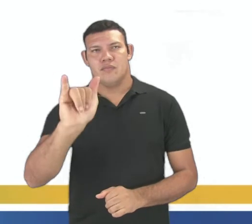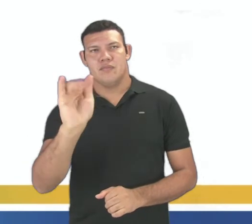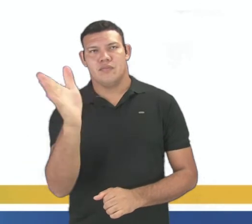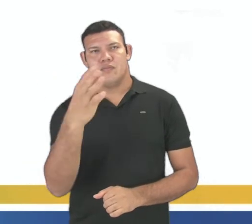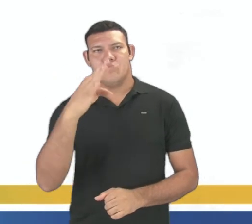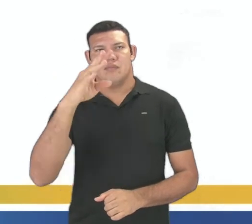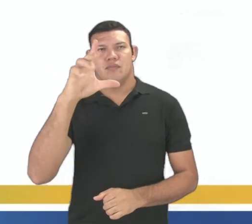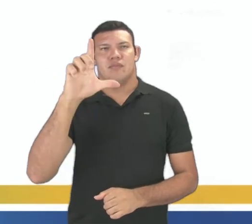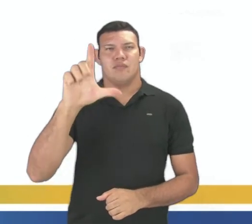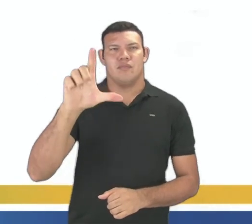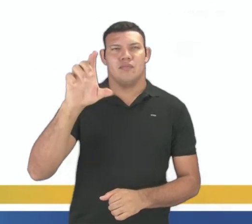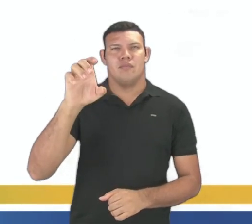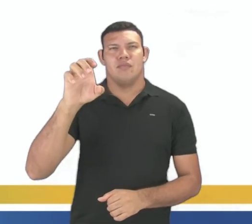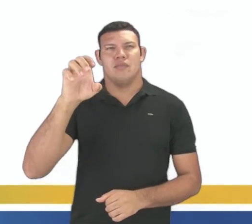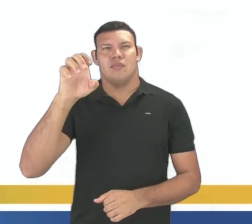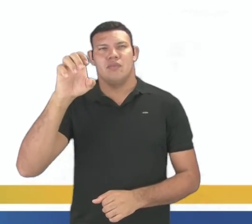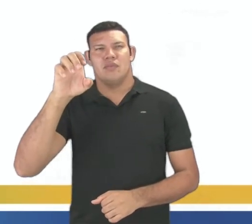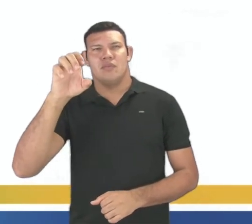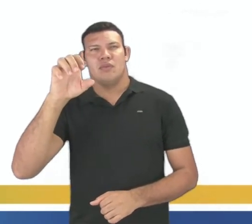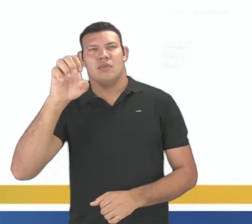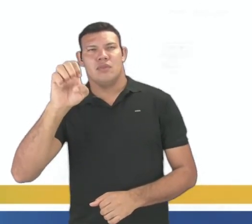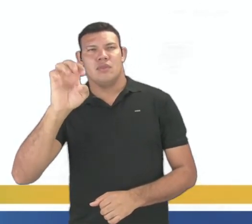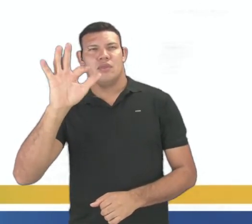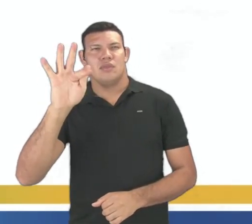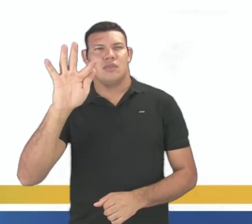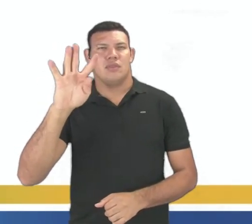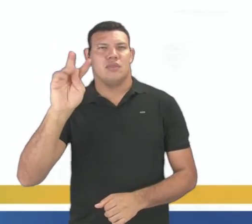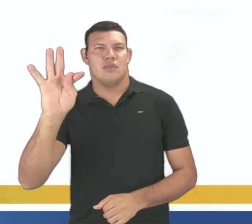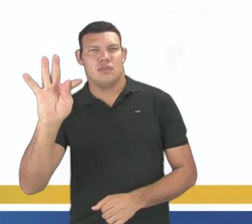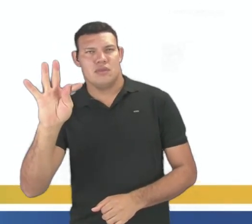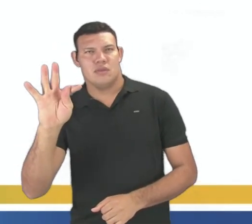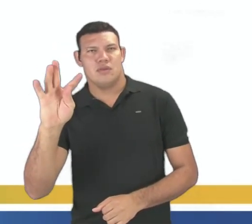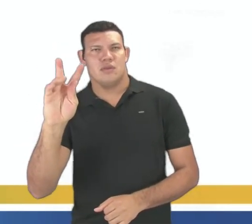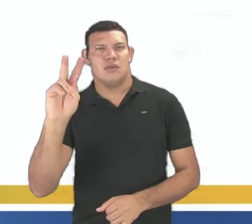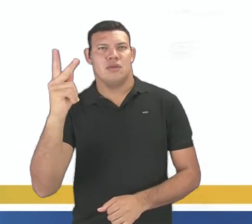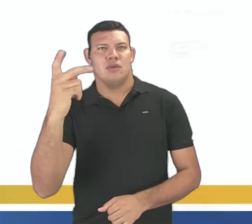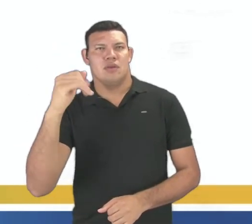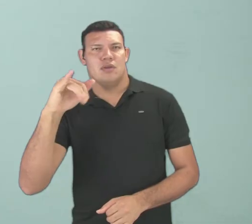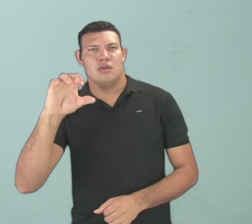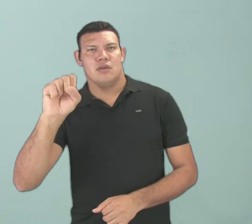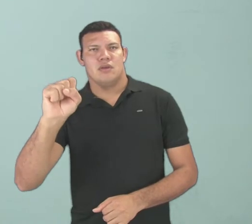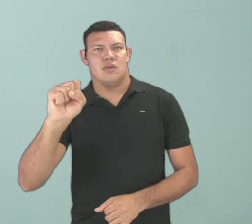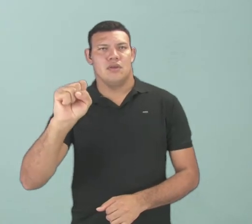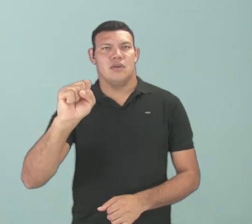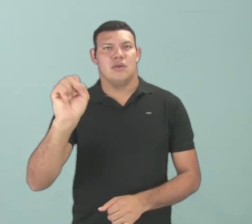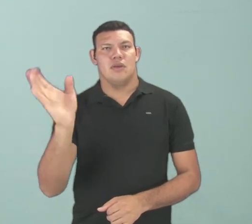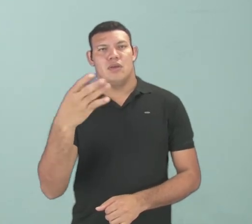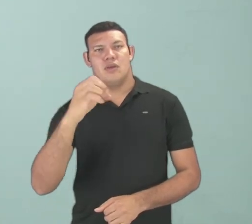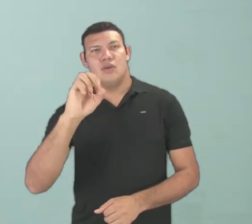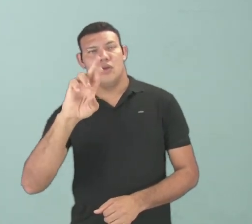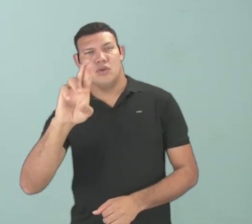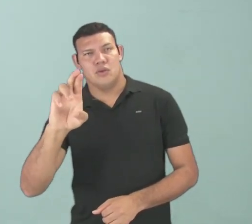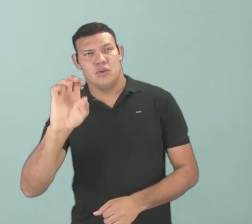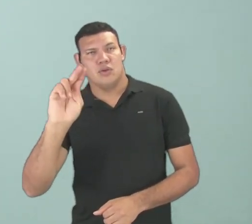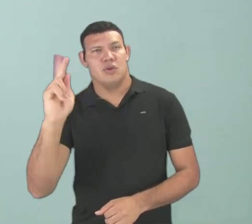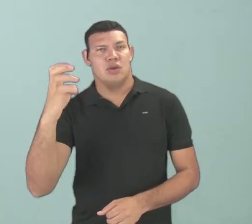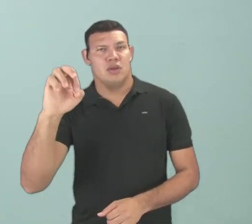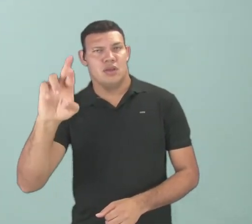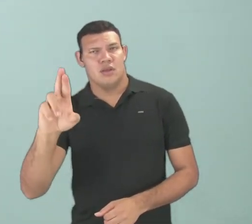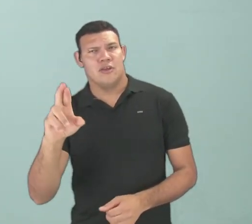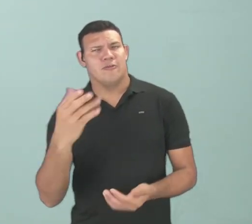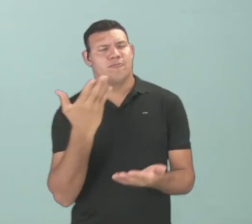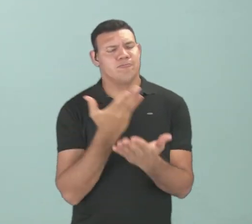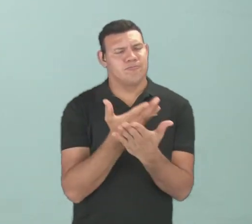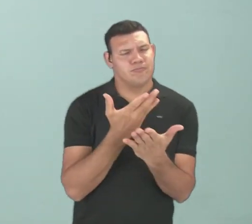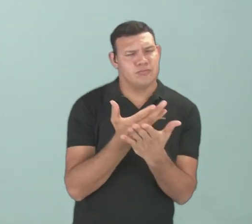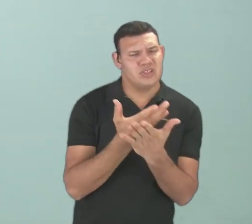everybody, ok? Se vocês entenderam essa parte, tem uma pausa, dei uma lidazinha para poder refletir um pouco